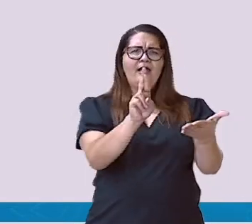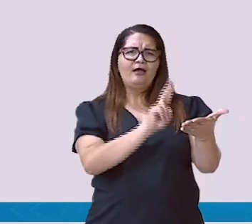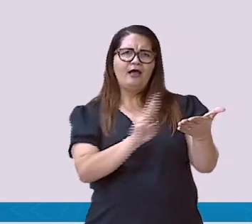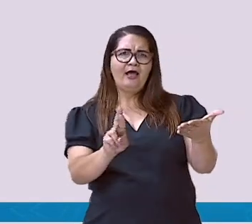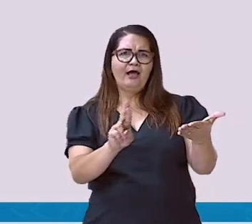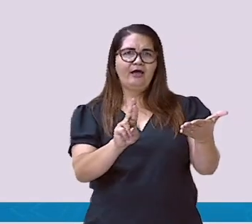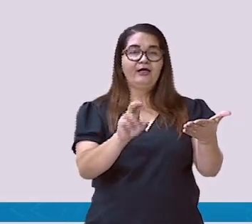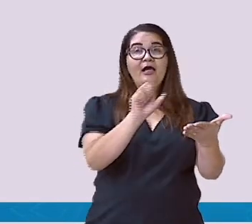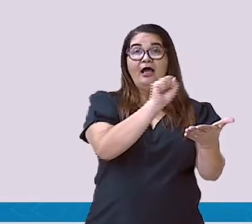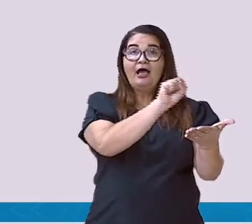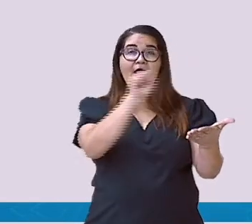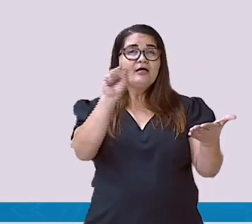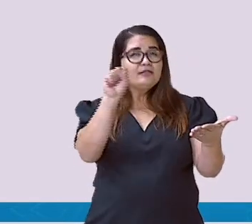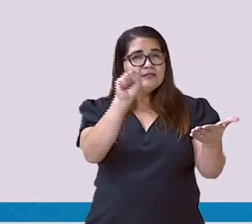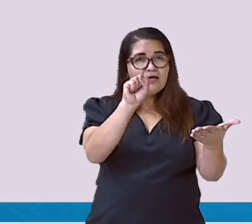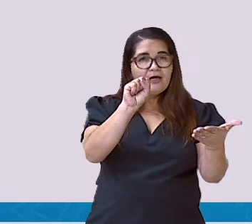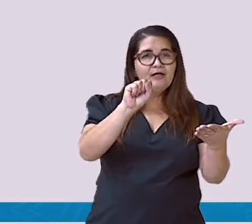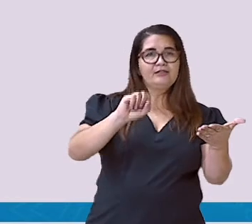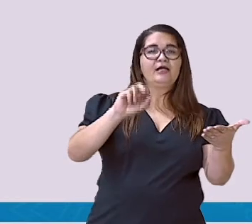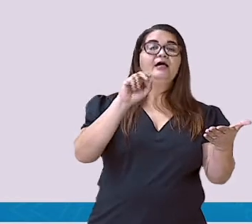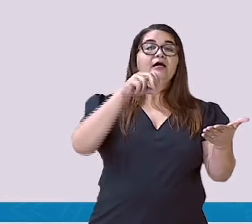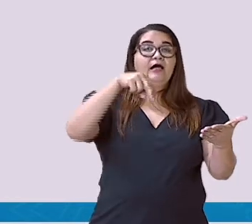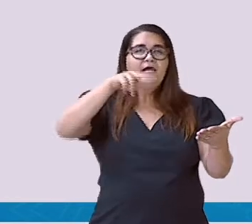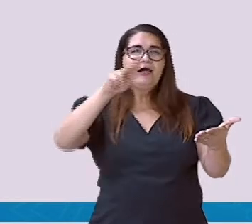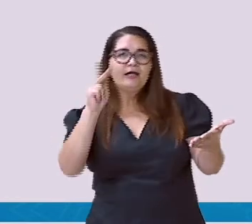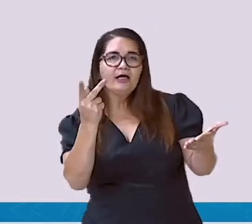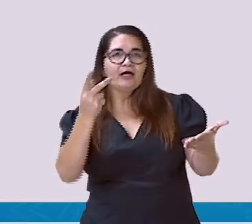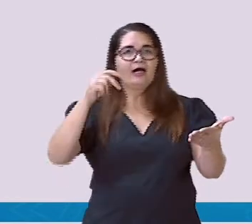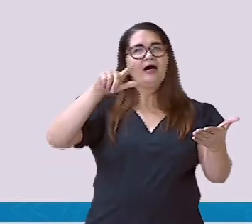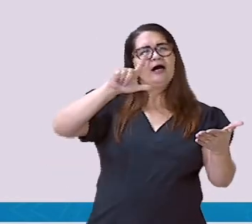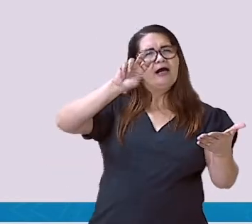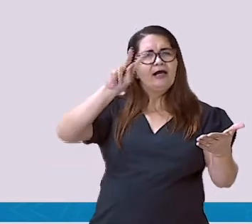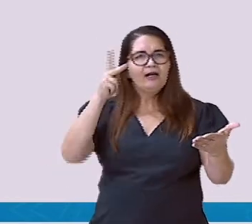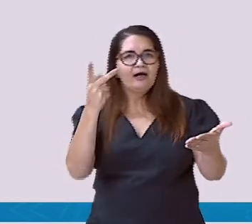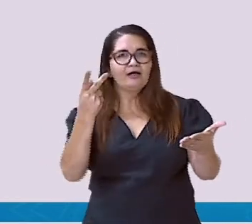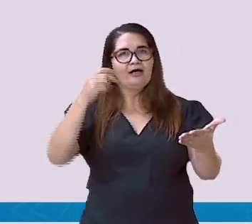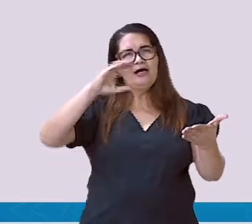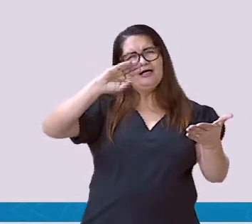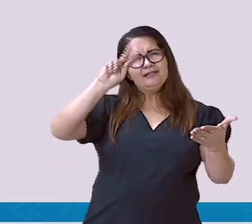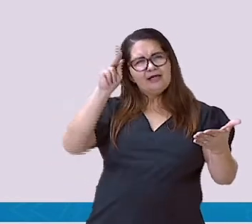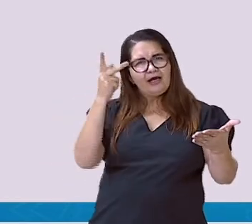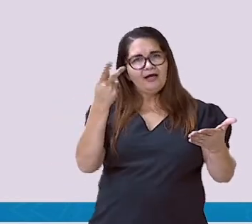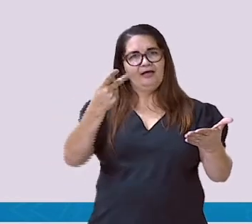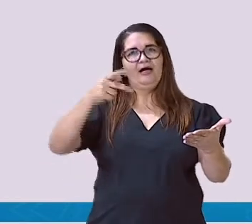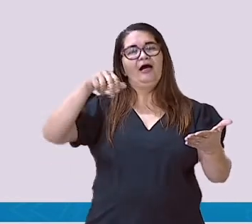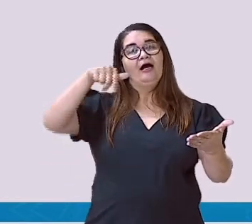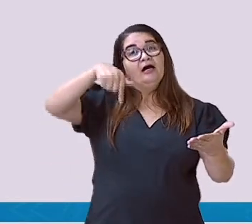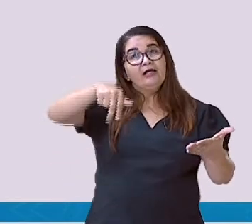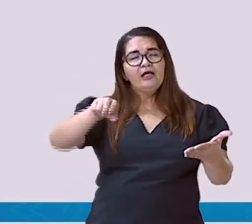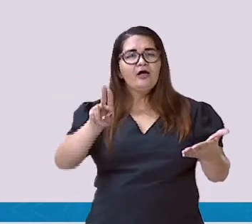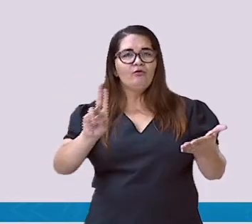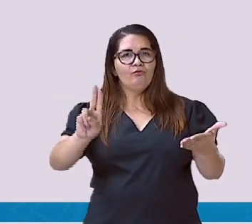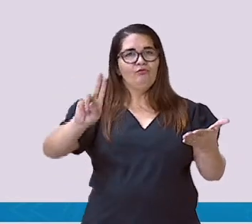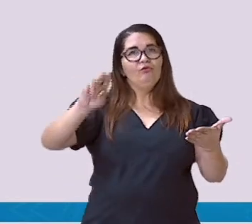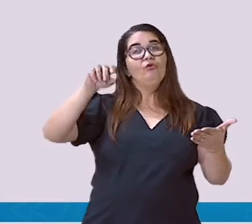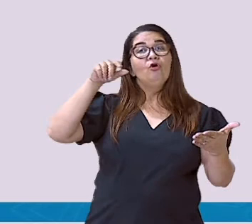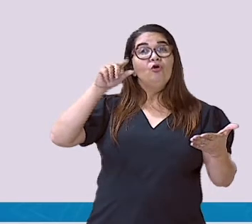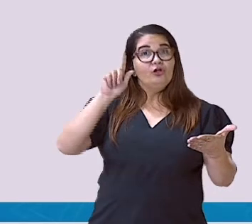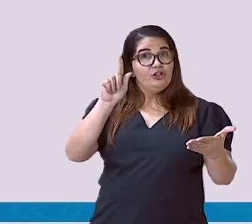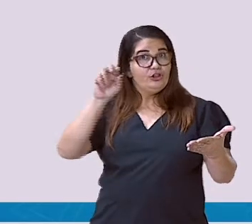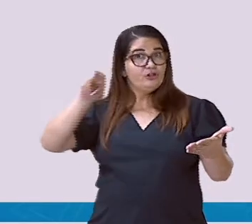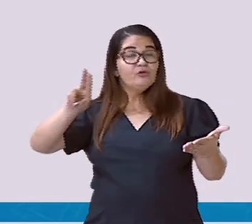LH, CH, QU e GU. Lembrando que para o QU e para o